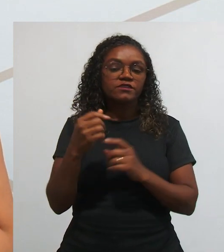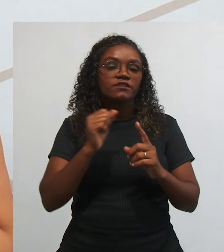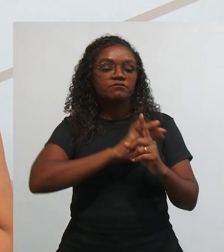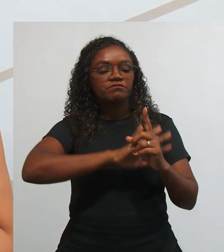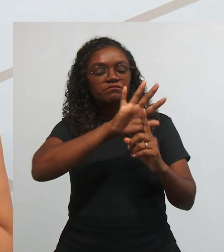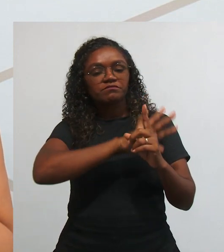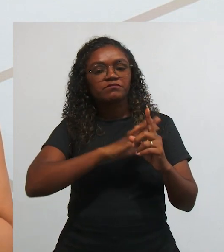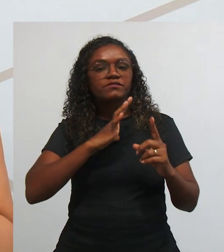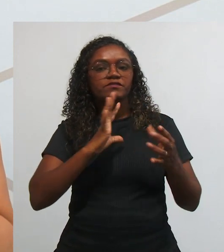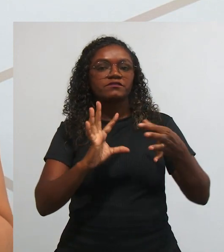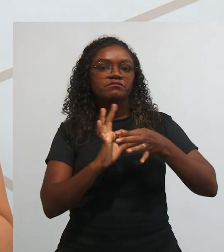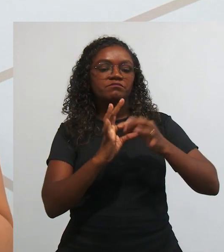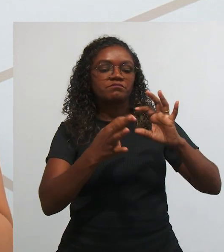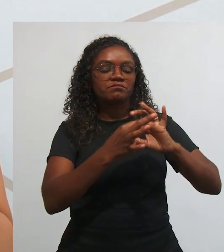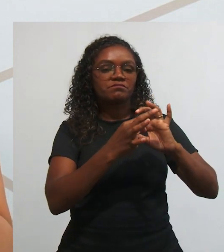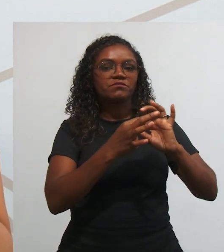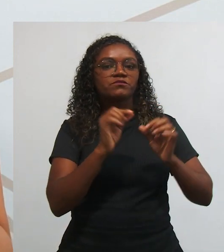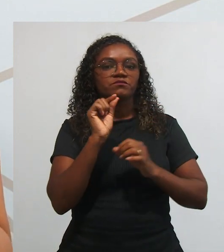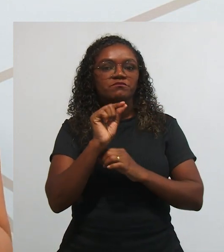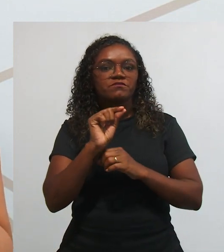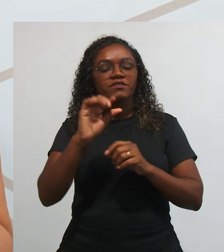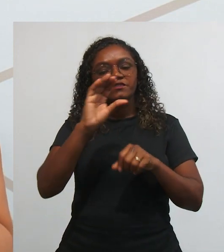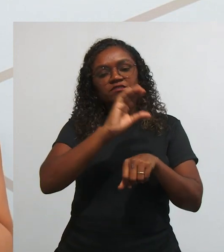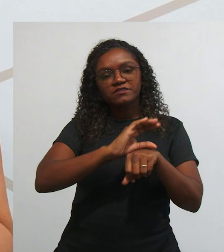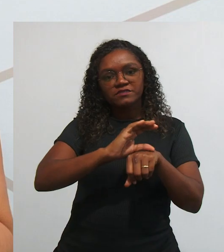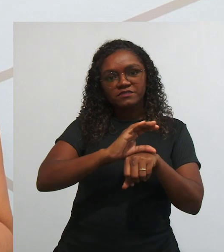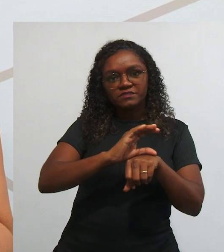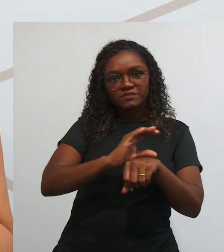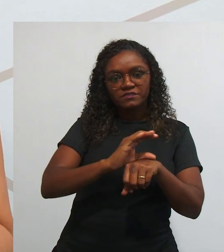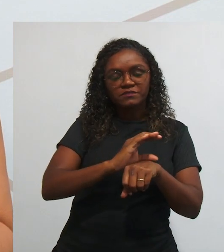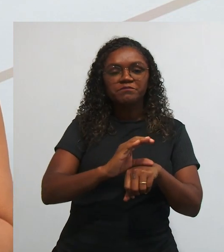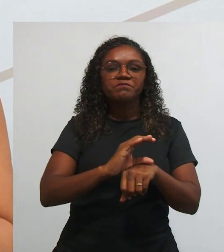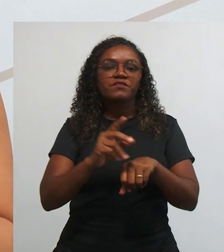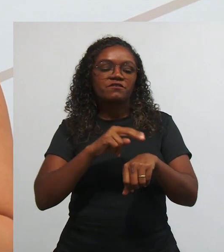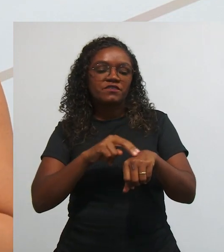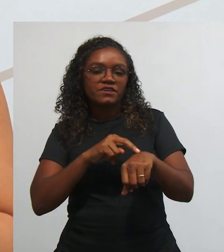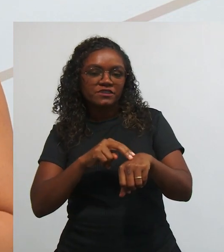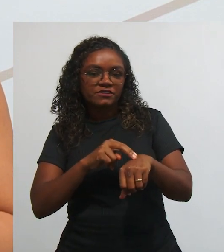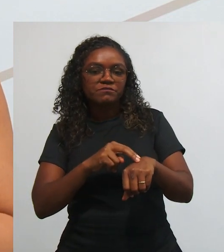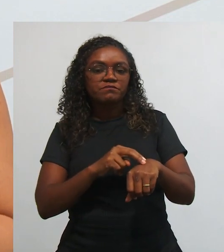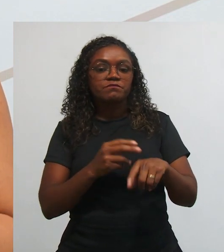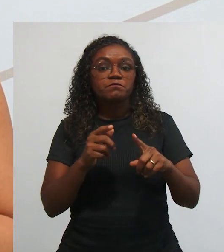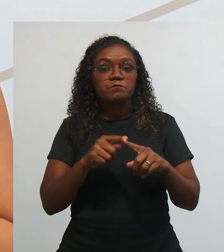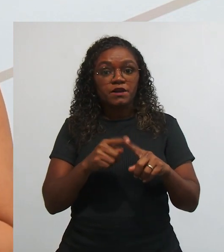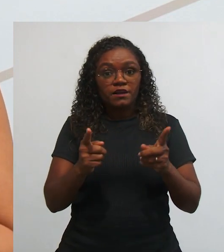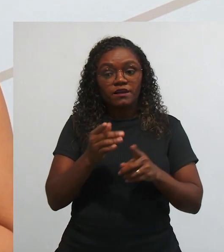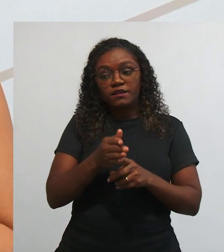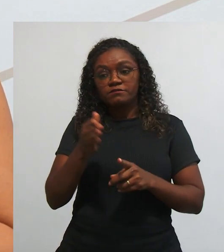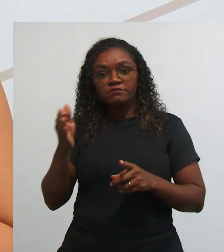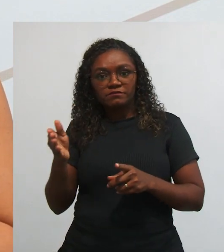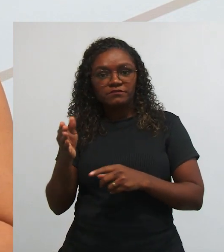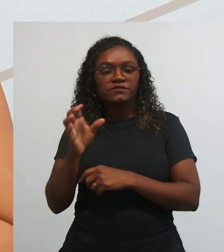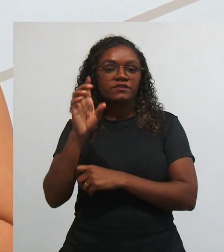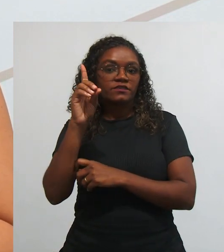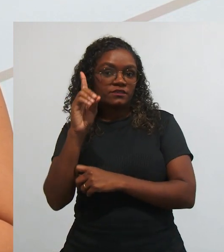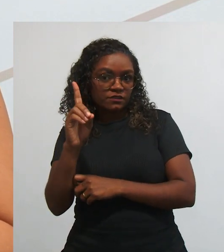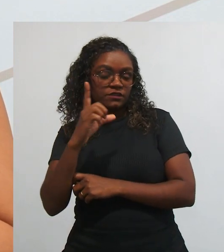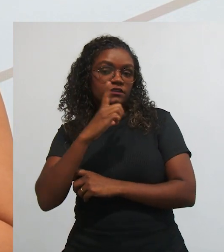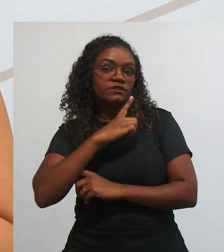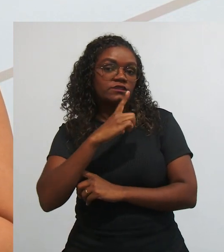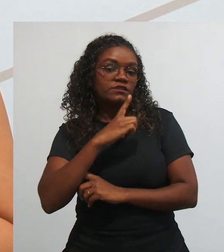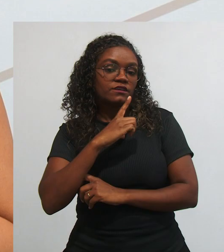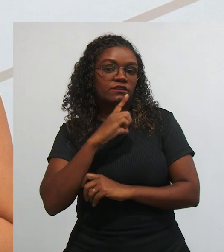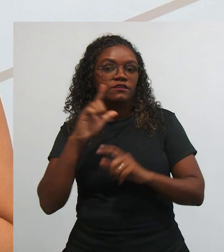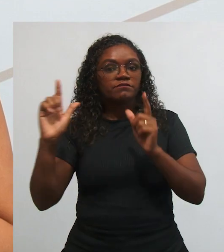estúdios com conectores cinza, fundo branco e dizeres verdes. Ao meu lado direito está a nossa tela